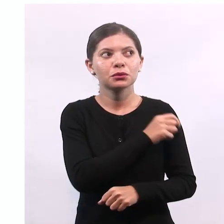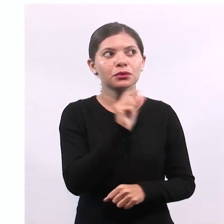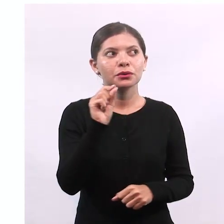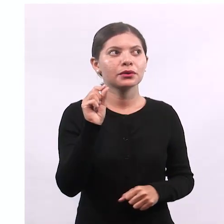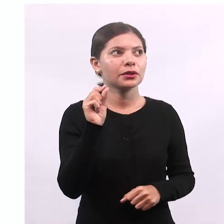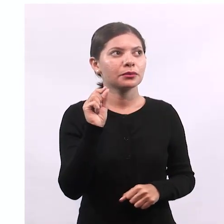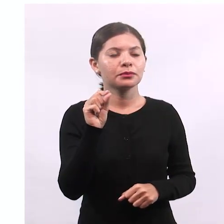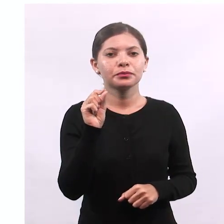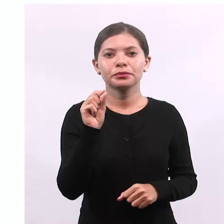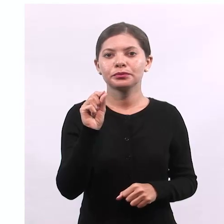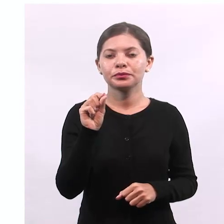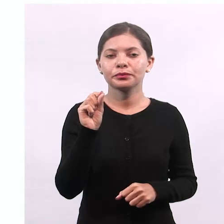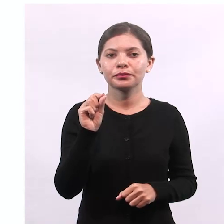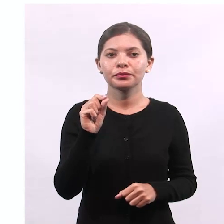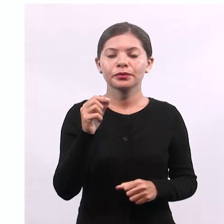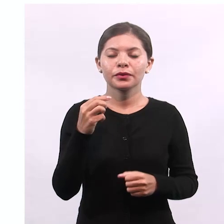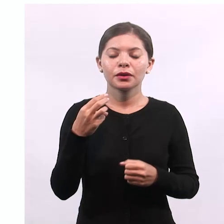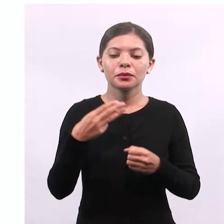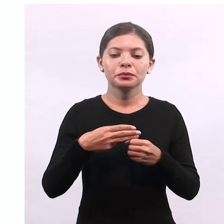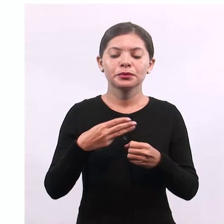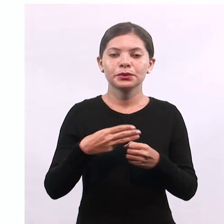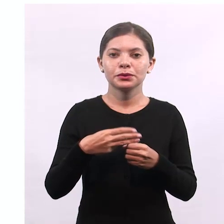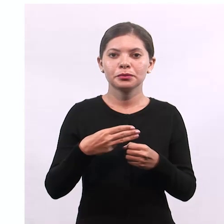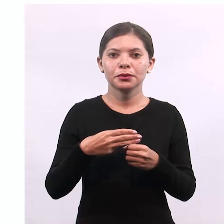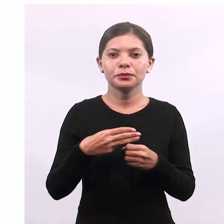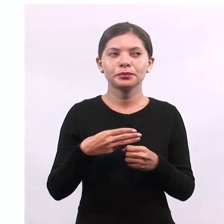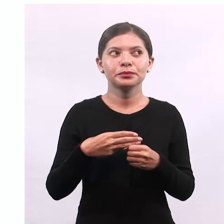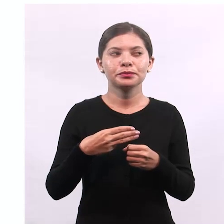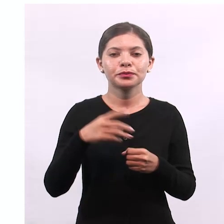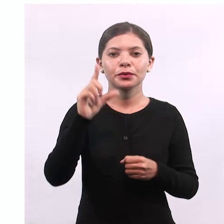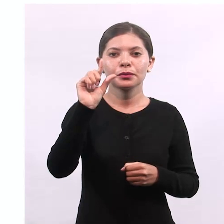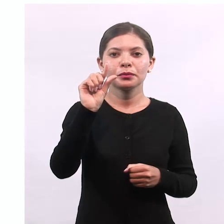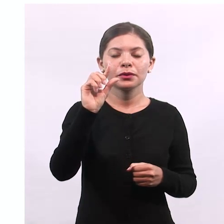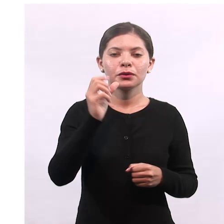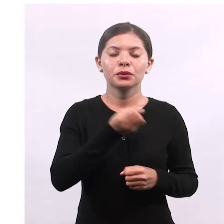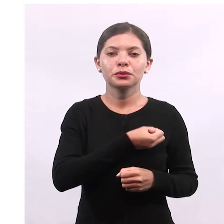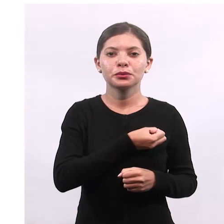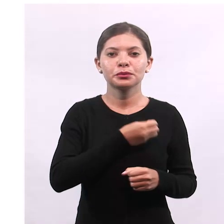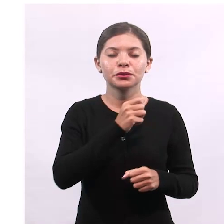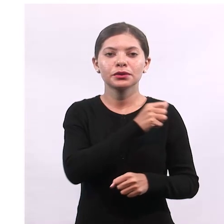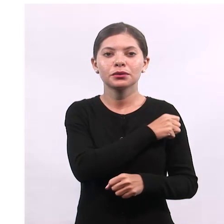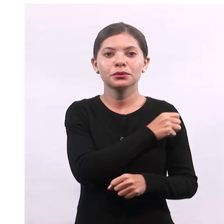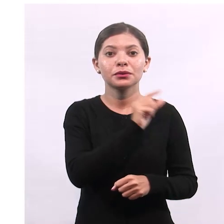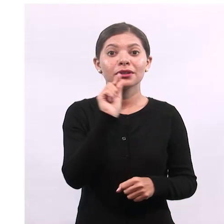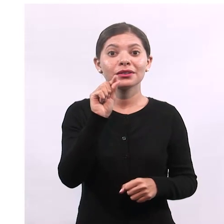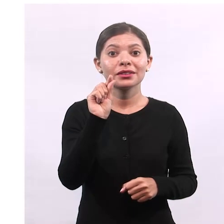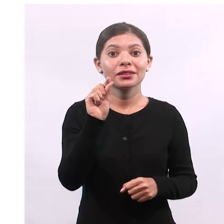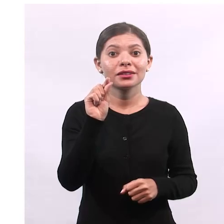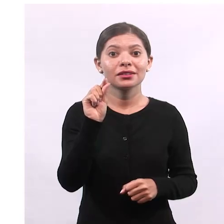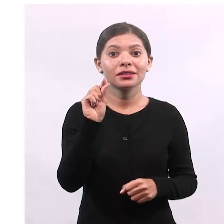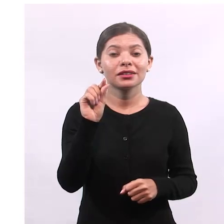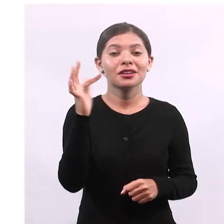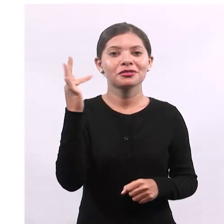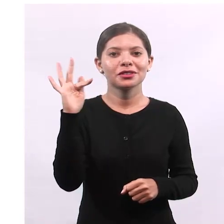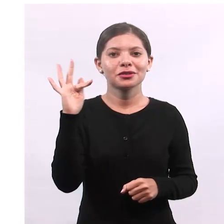Municipal a rede com menor número de alunos é a federal